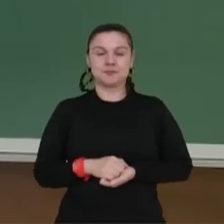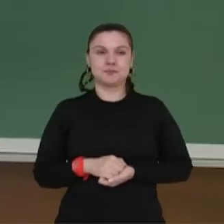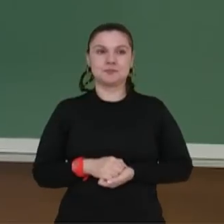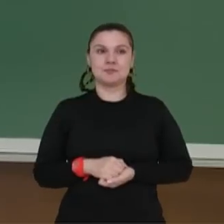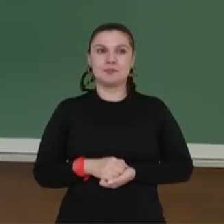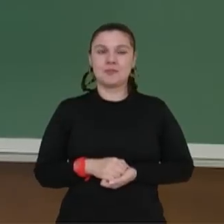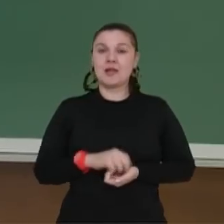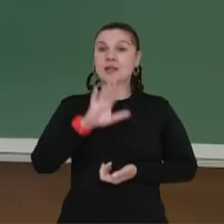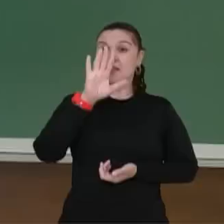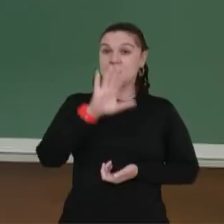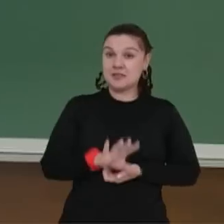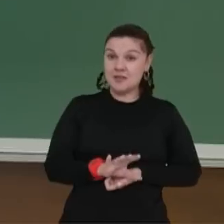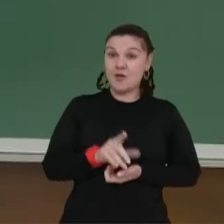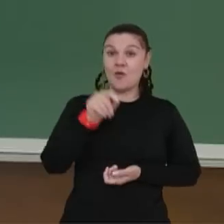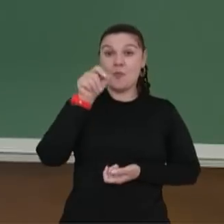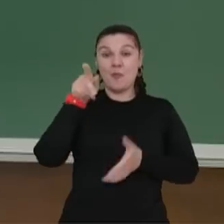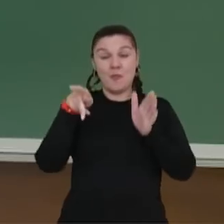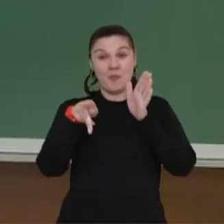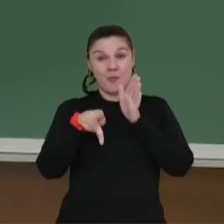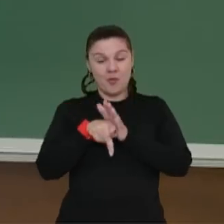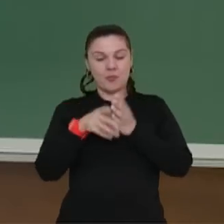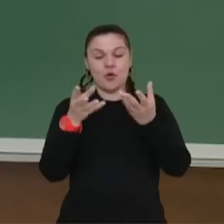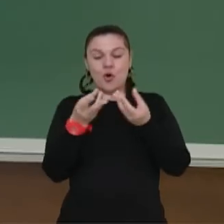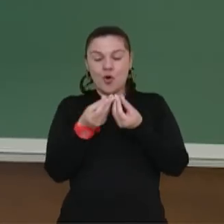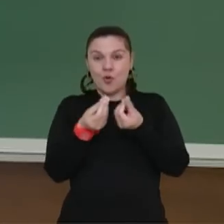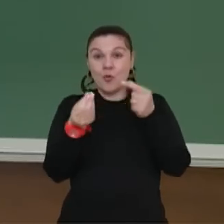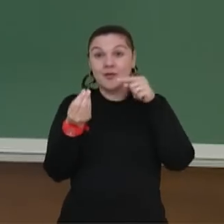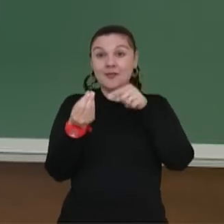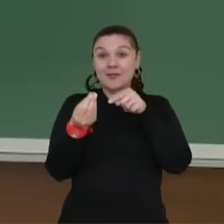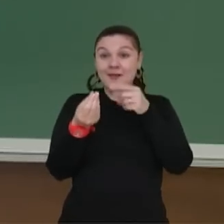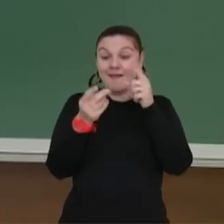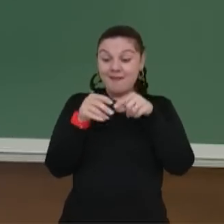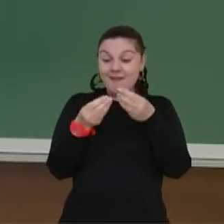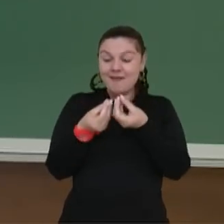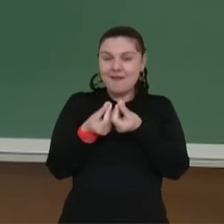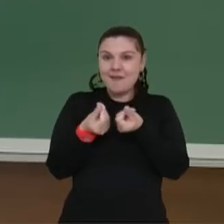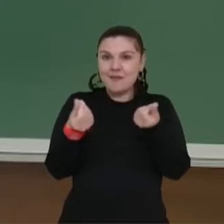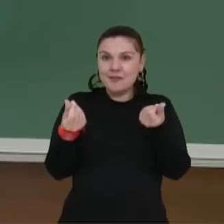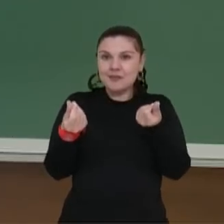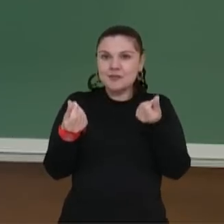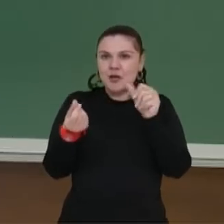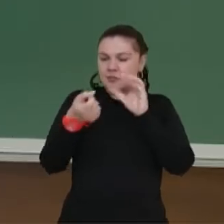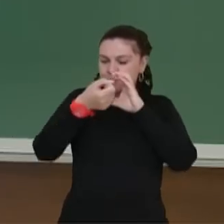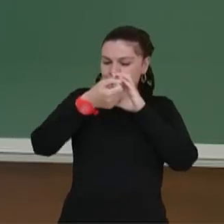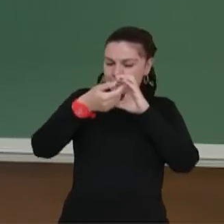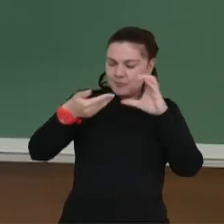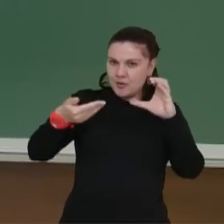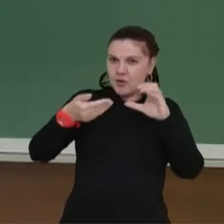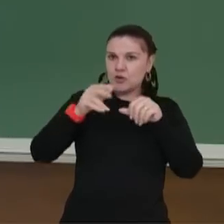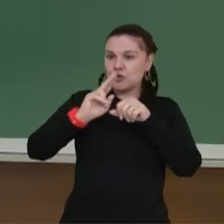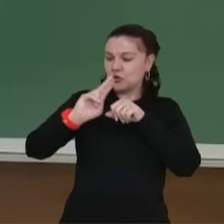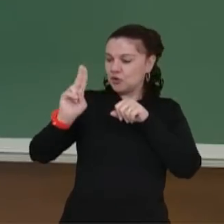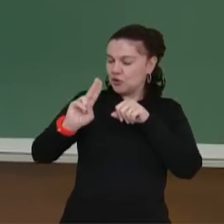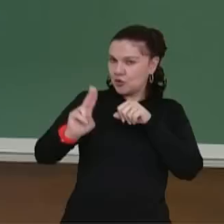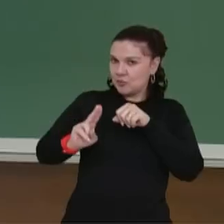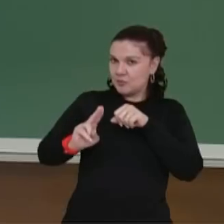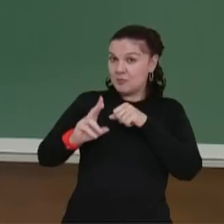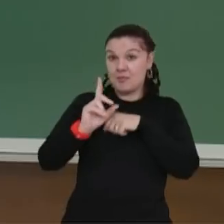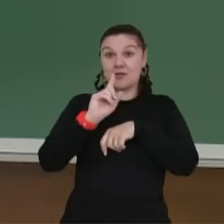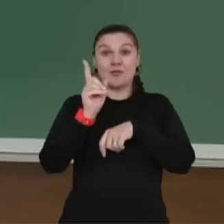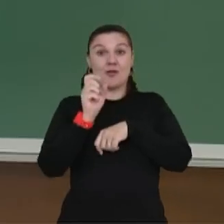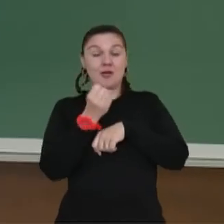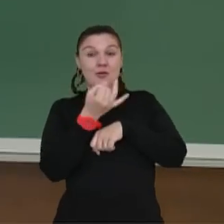tá? A variável qualitativa, o nome já diz, fala de qualidades. Fala de características que são nominadas, mas não são